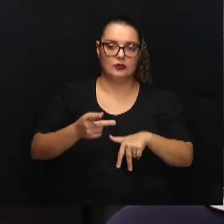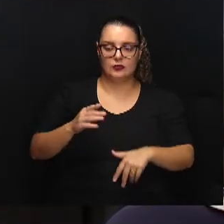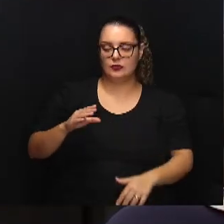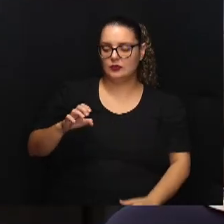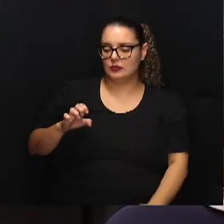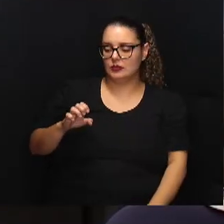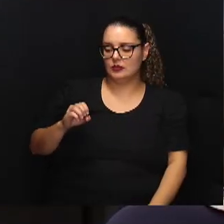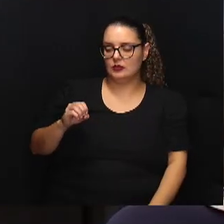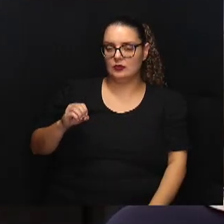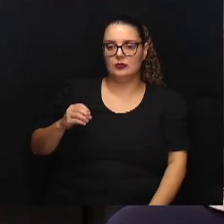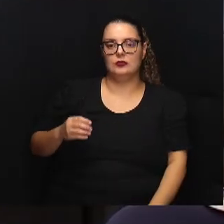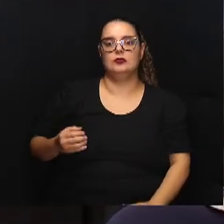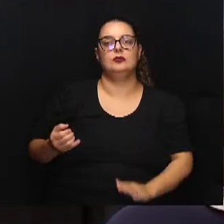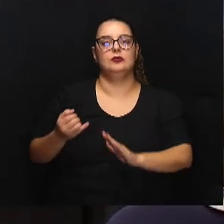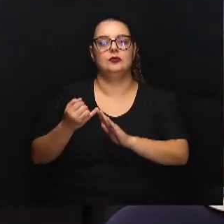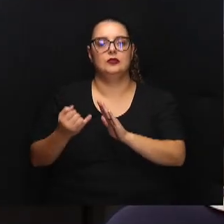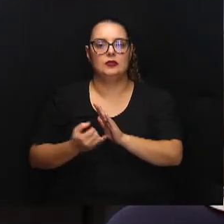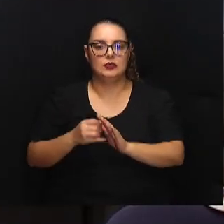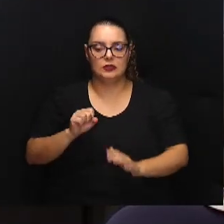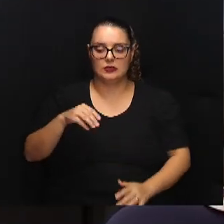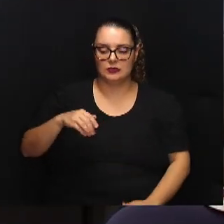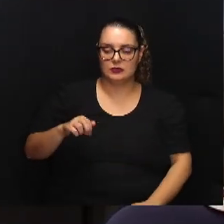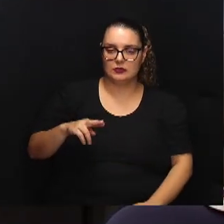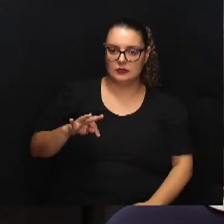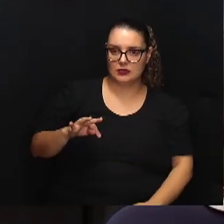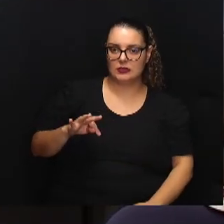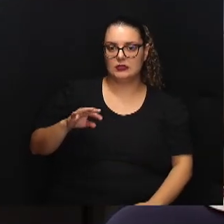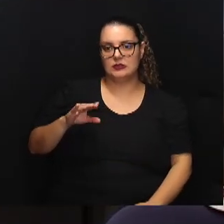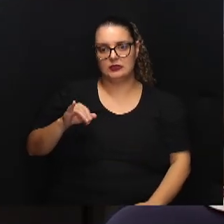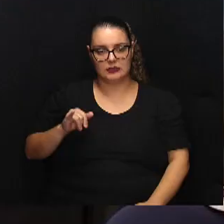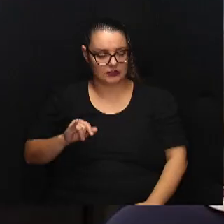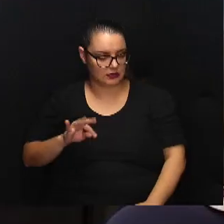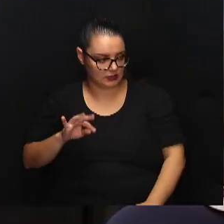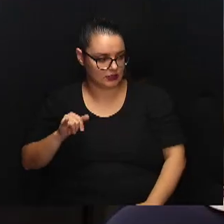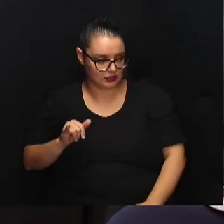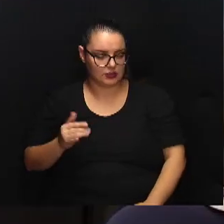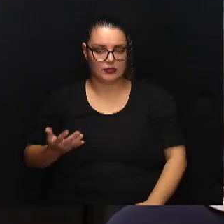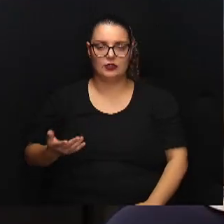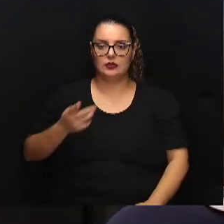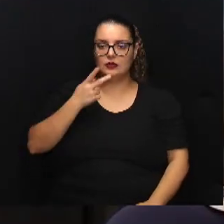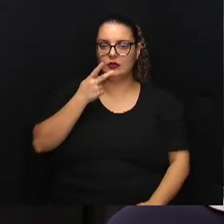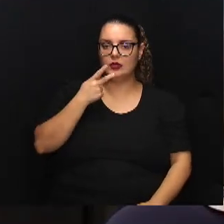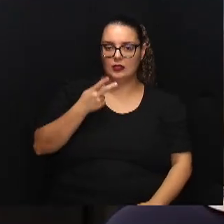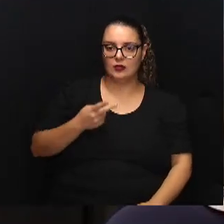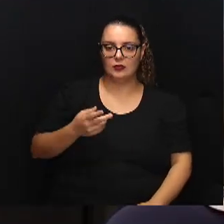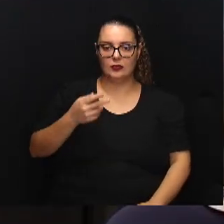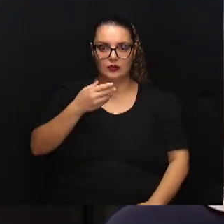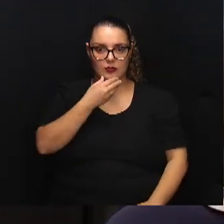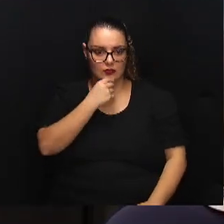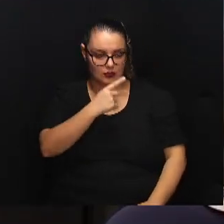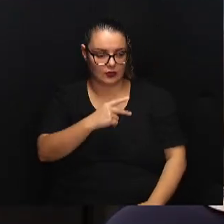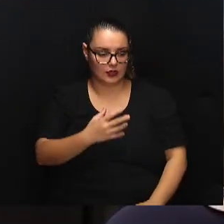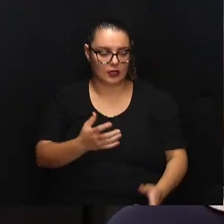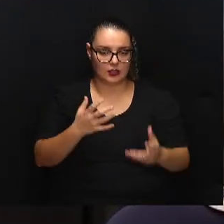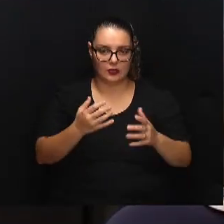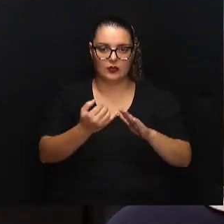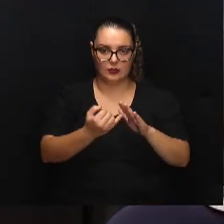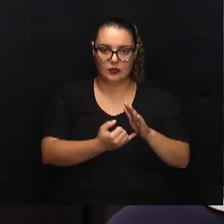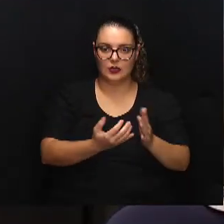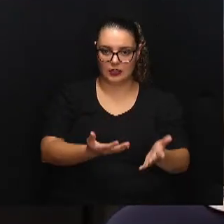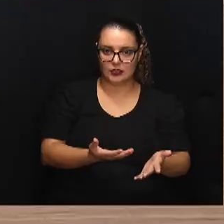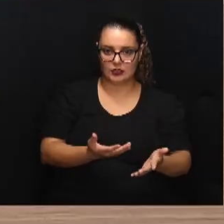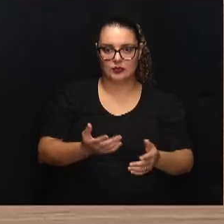né, do Instituto Smart Cities, ele fala que o que ele quer, quer dizer, o Instituto com